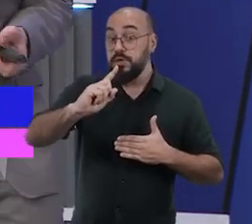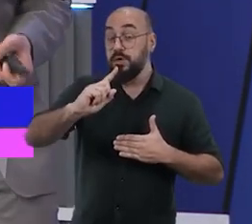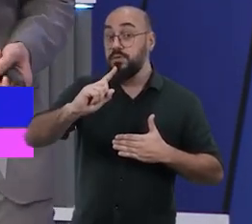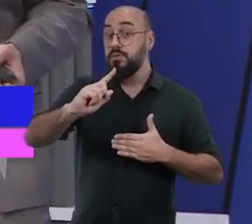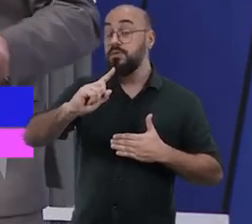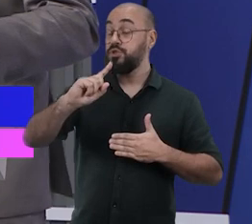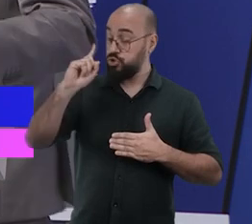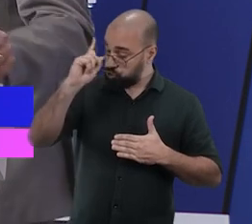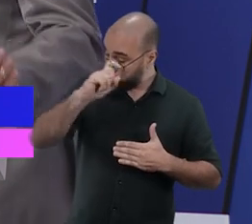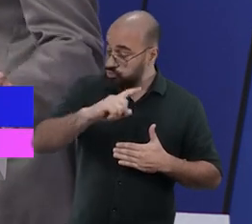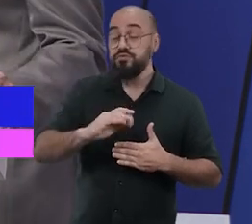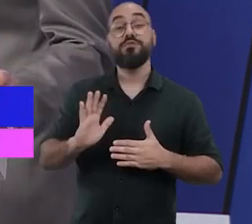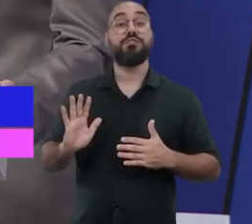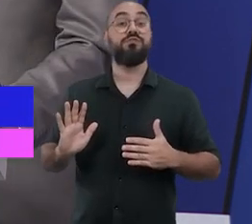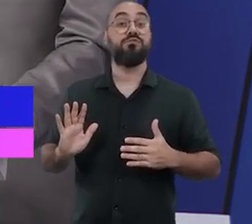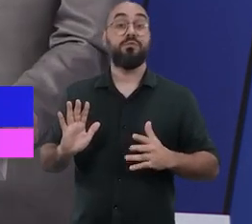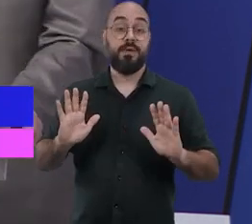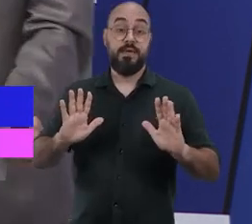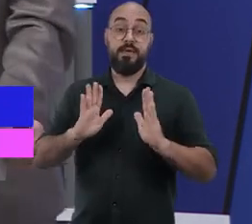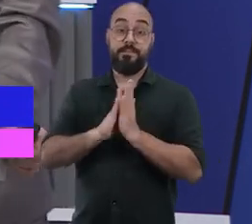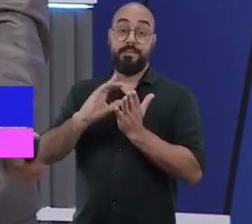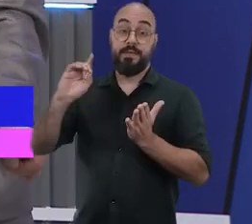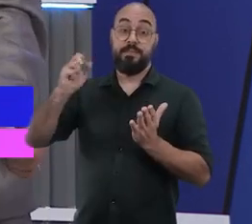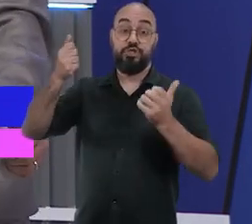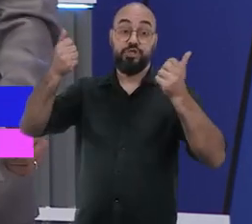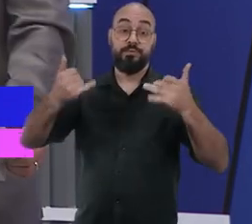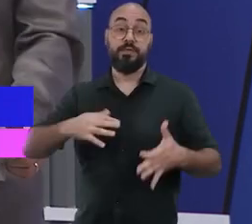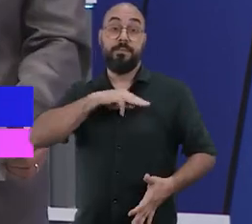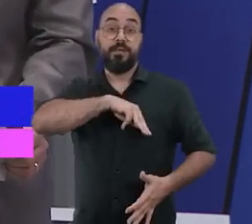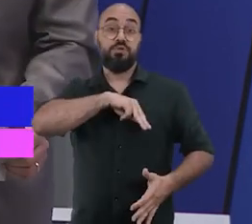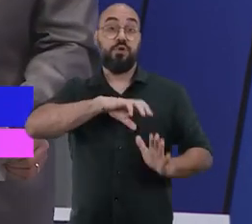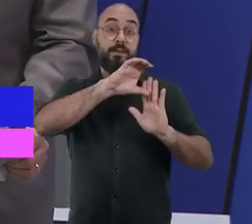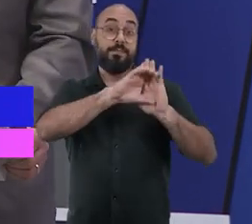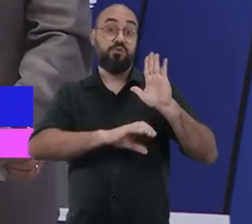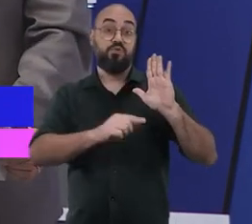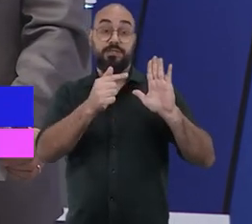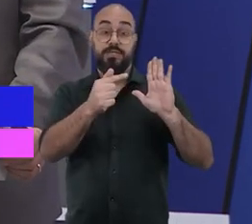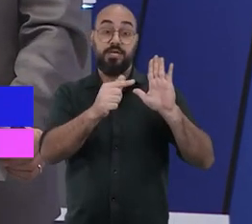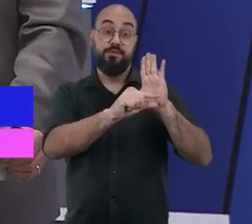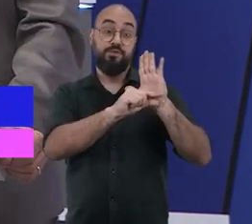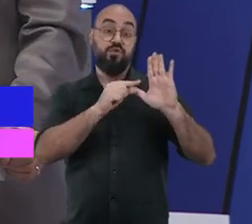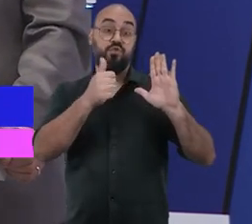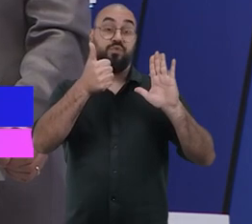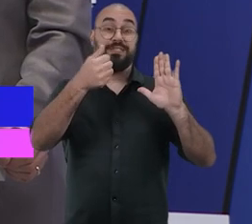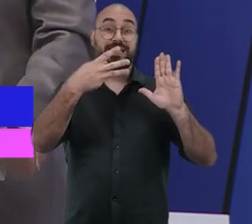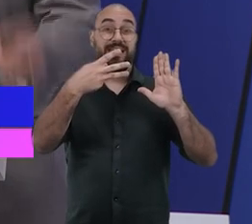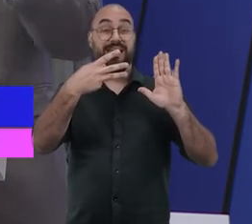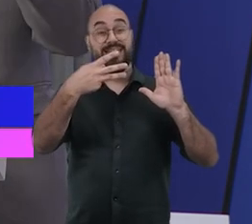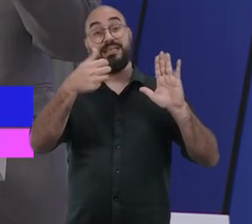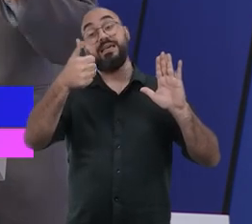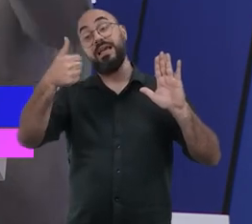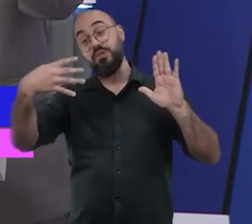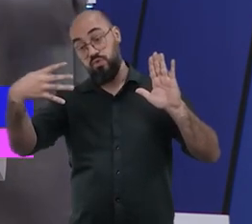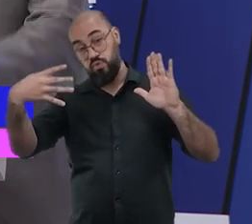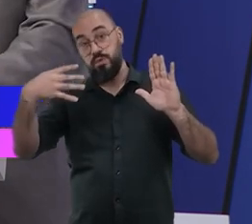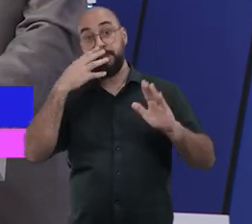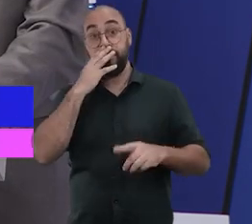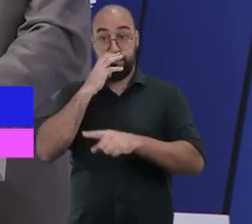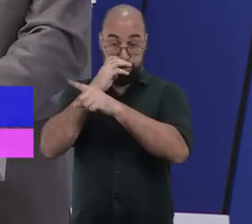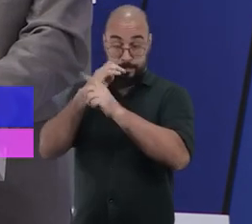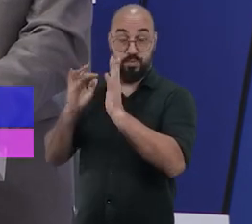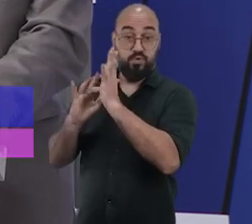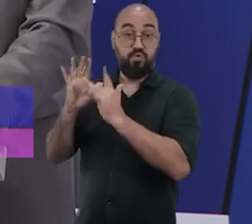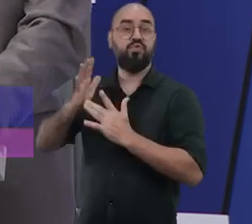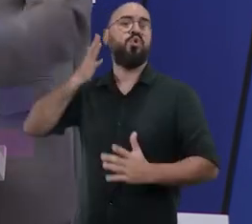isso. Quando vamos lá para Mateus capítulo 7, versos 13 e 14, nós encontramos Jesus no seu famoso Sermão